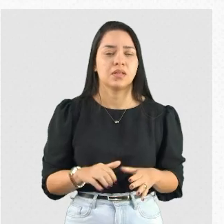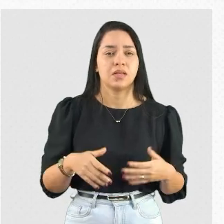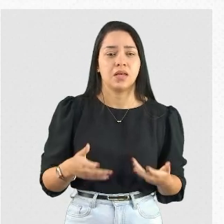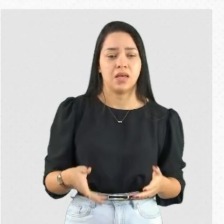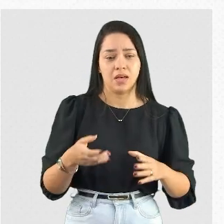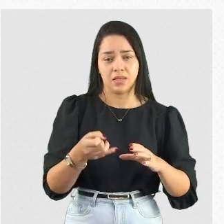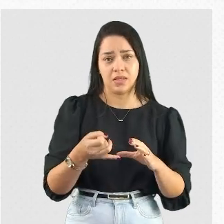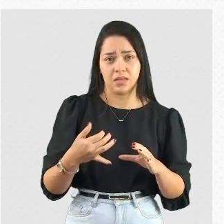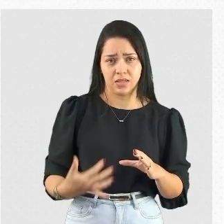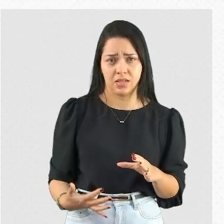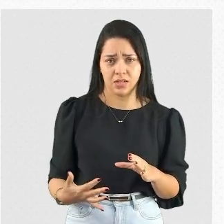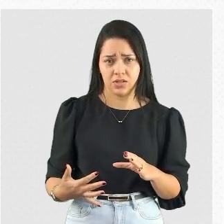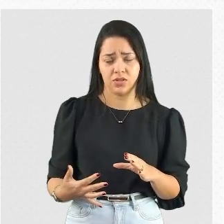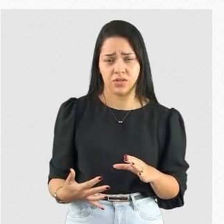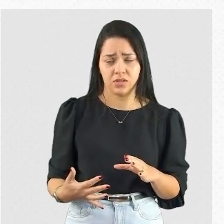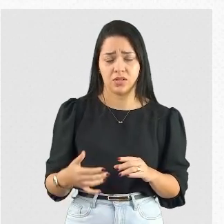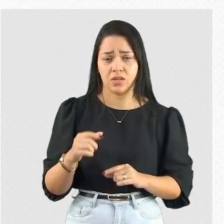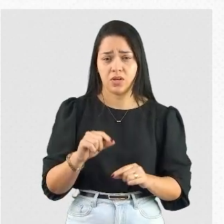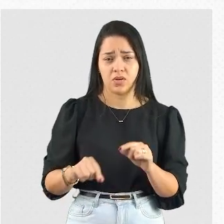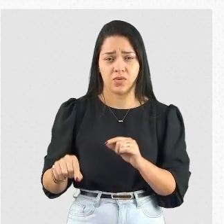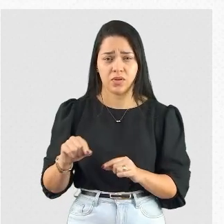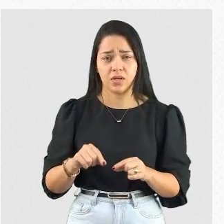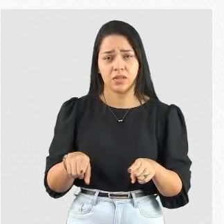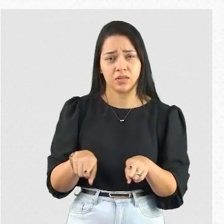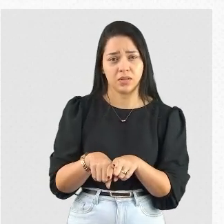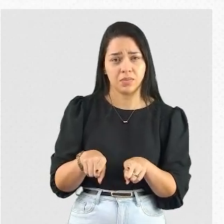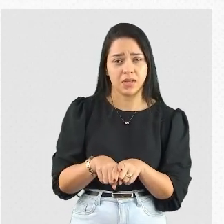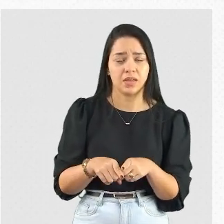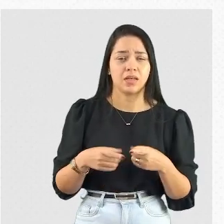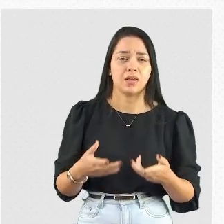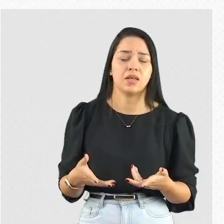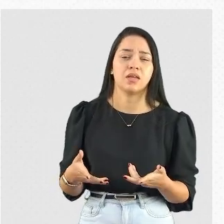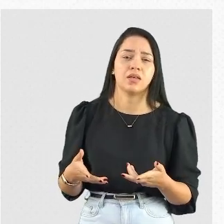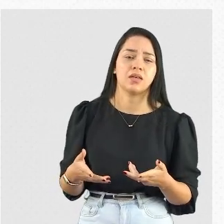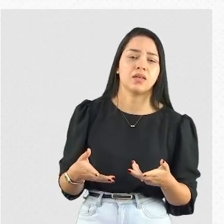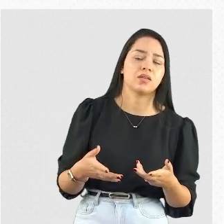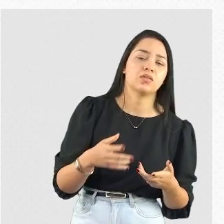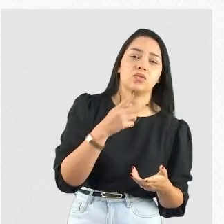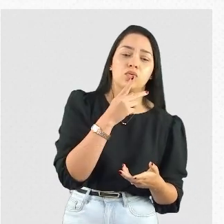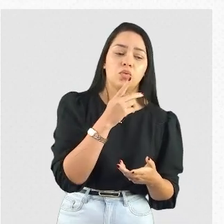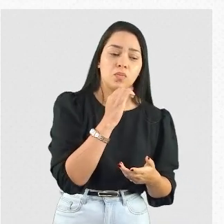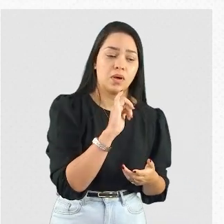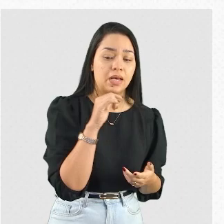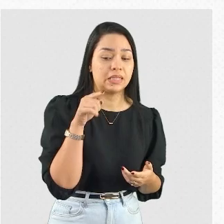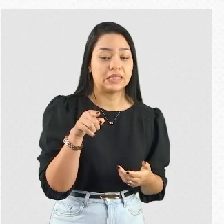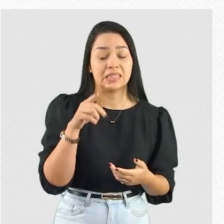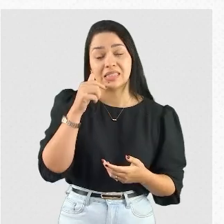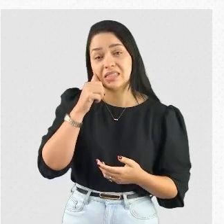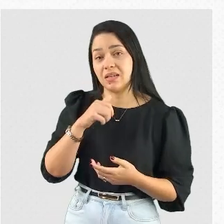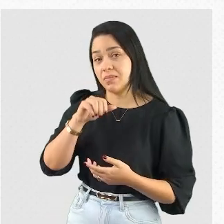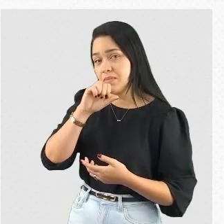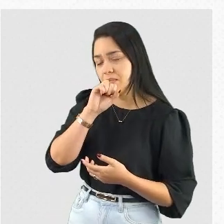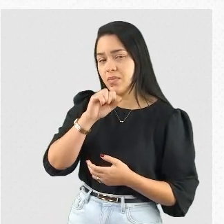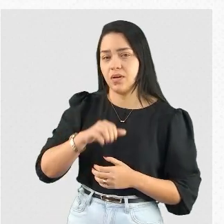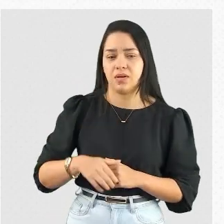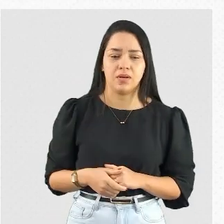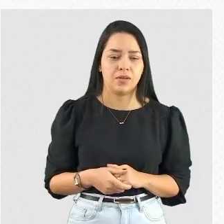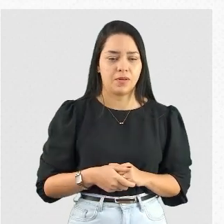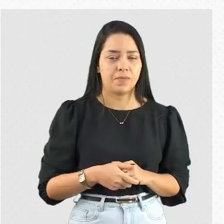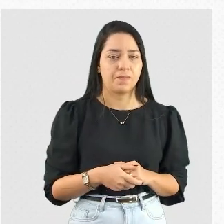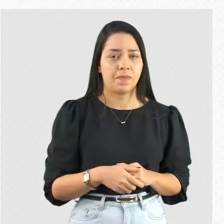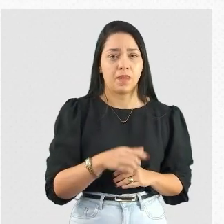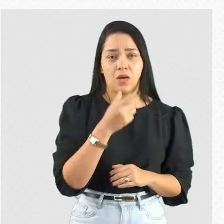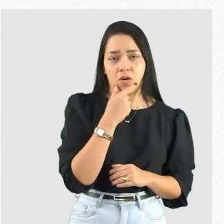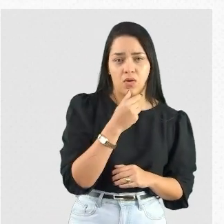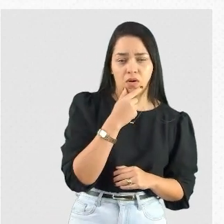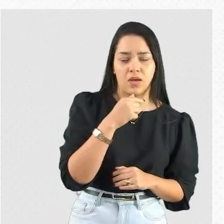as características de um indivíduo, ela vinha tanto do pai quanto da mãe, né? Ela vinha de um gameta masculino